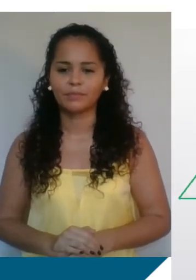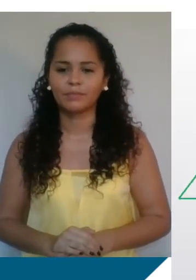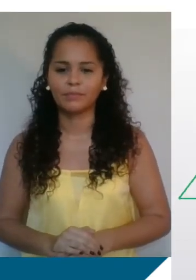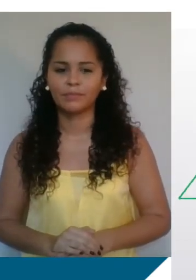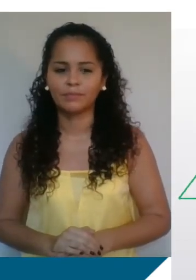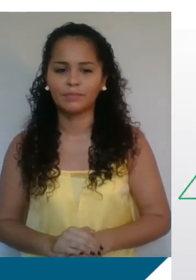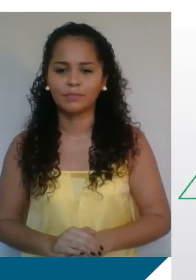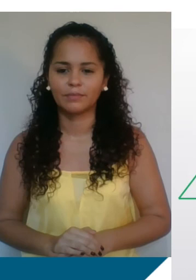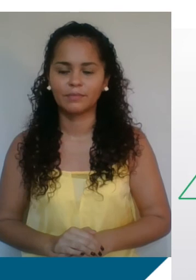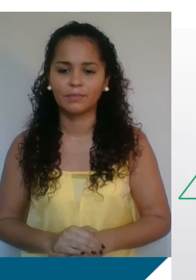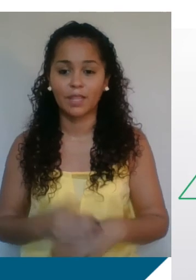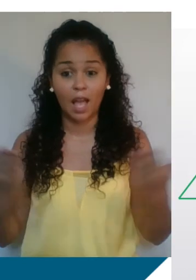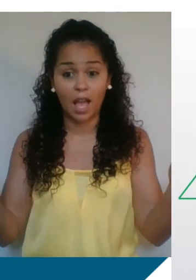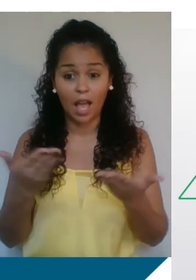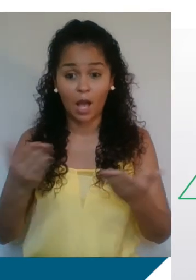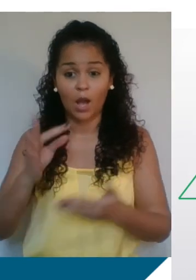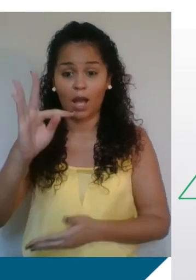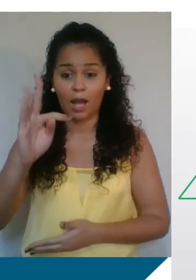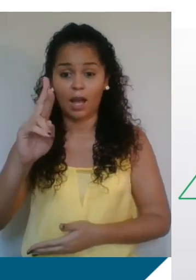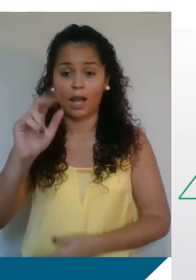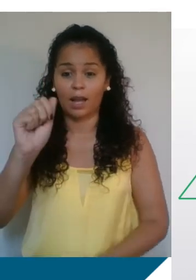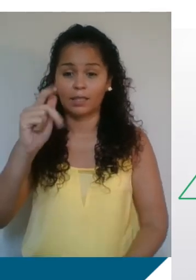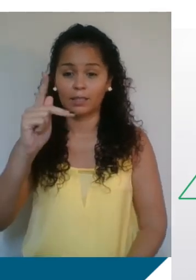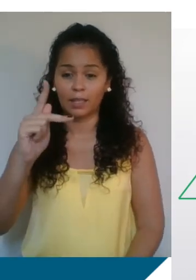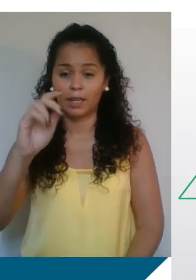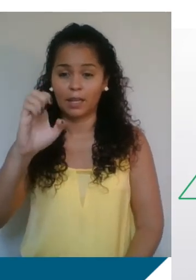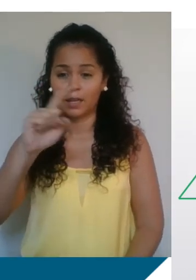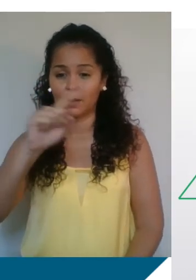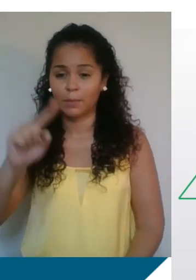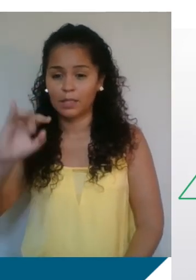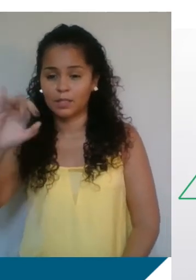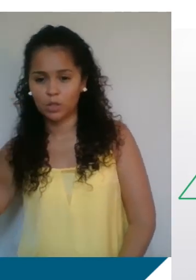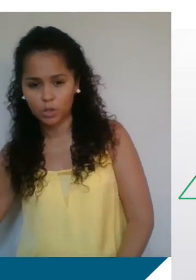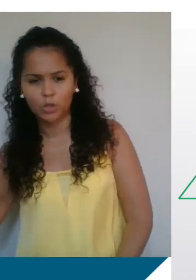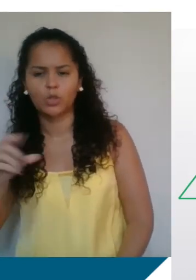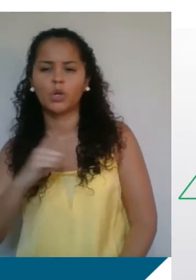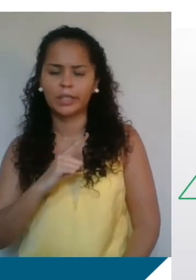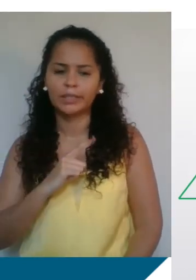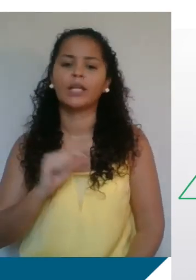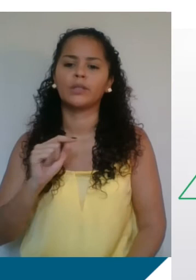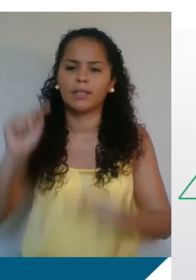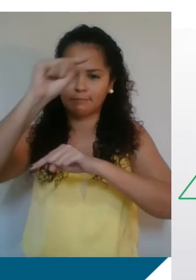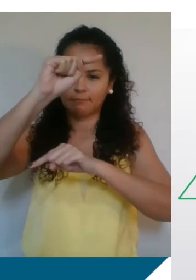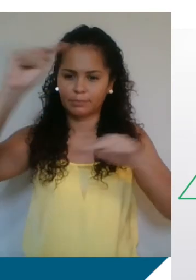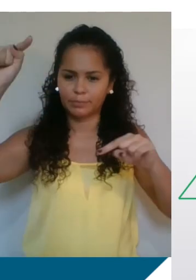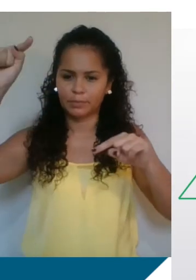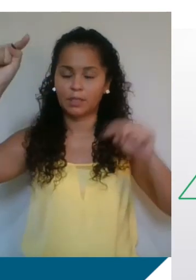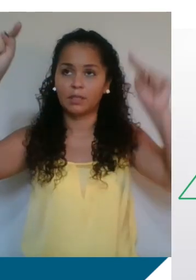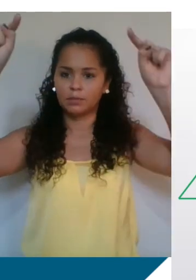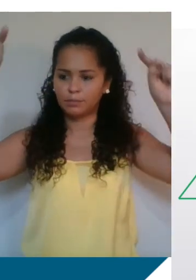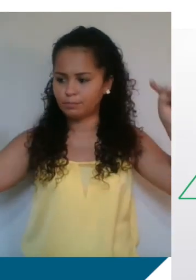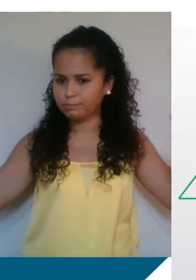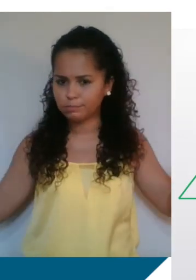Falaremos agora do nosso trapézio, que é o polígono regular que possui 2 lados paralelos, um de medida B